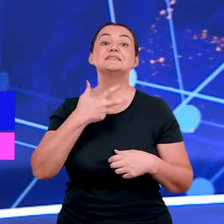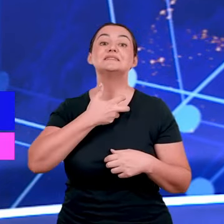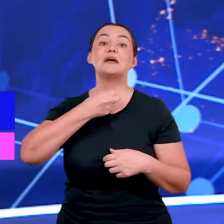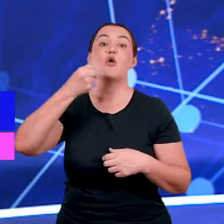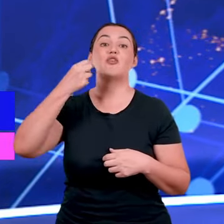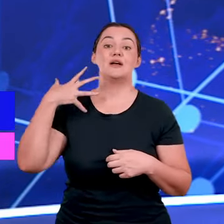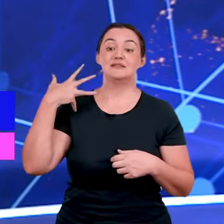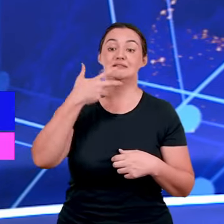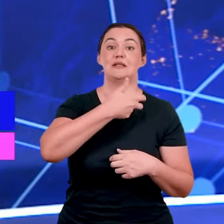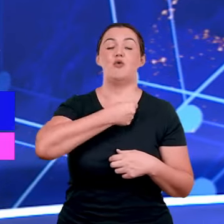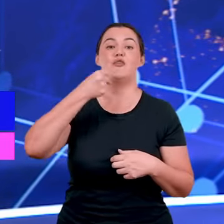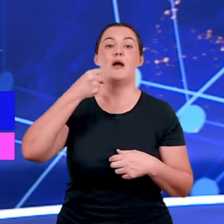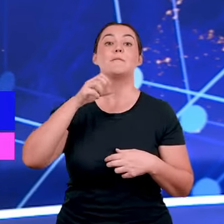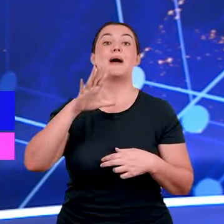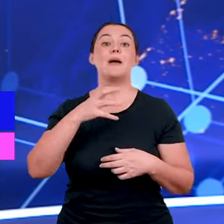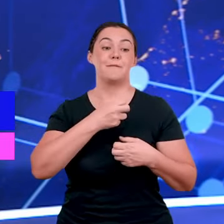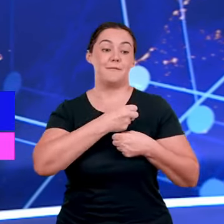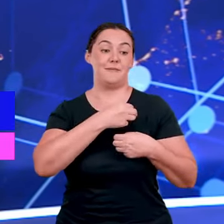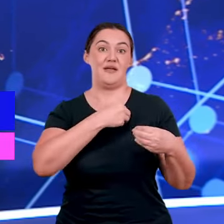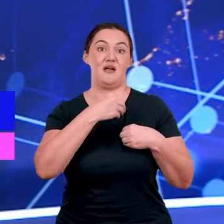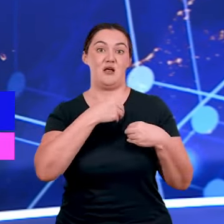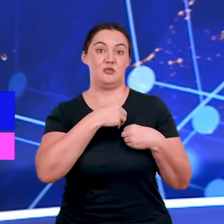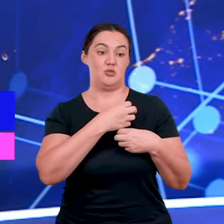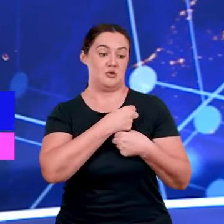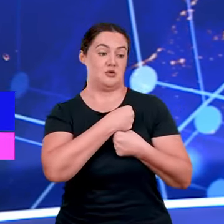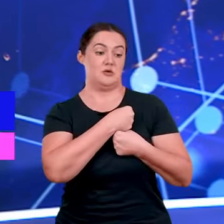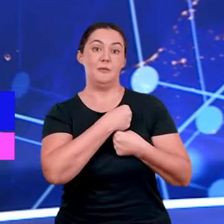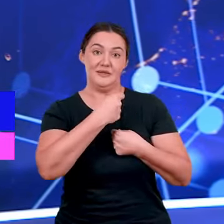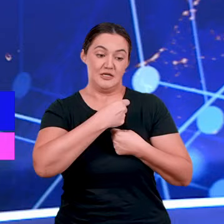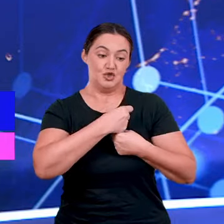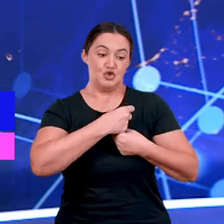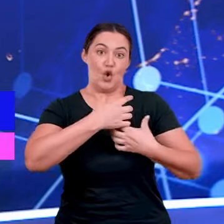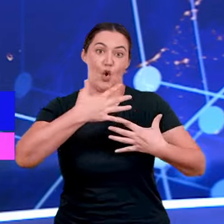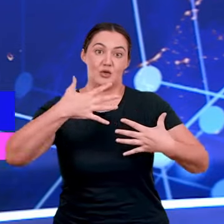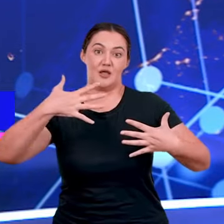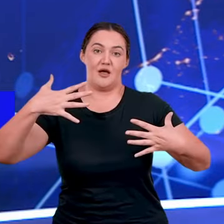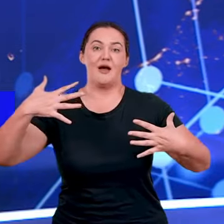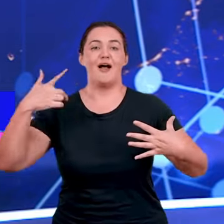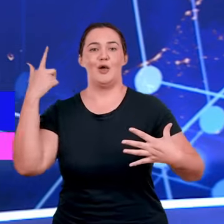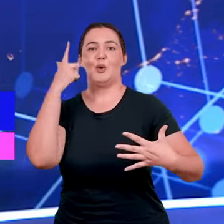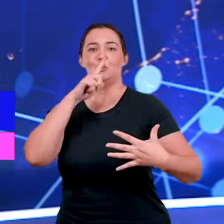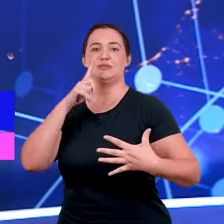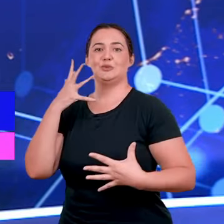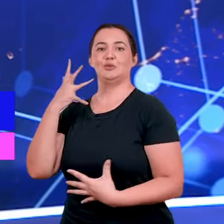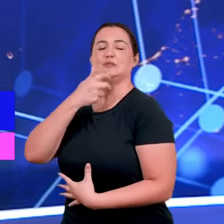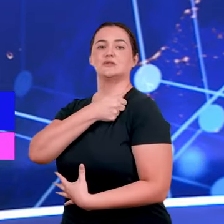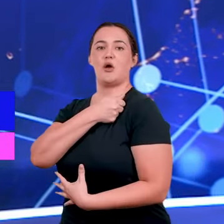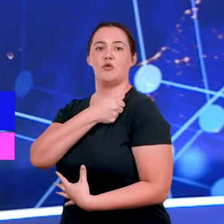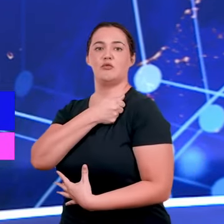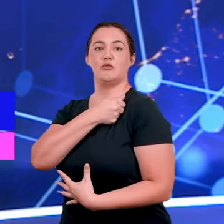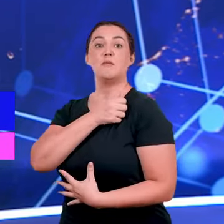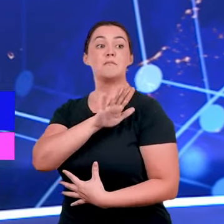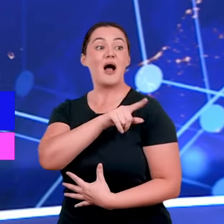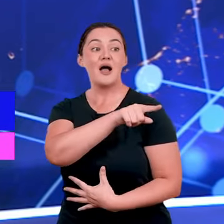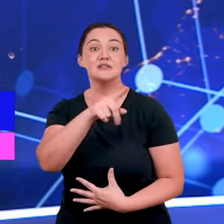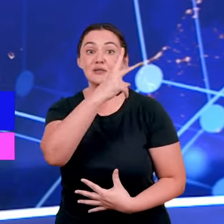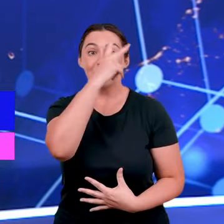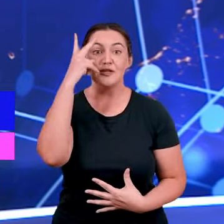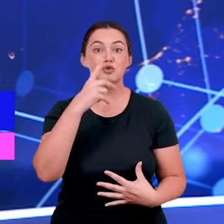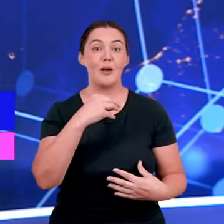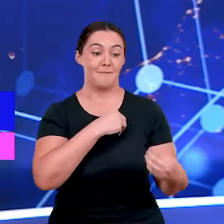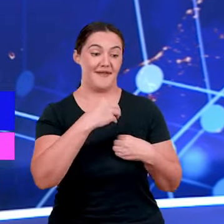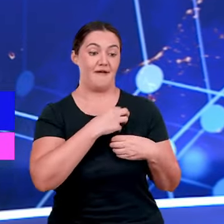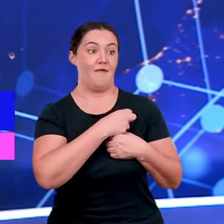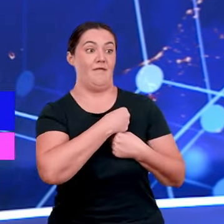ímpias, que não querem saber nada de Deus, que não querem viver de acordo com a vontade dele, que andam pelos seus próprios caminhos, suas paixões, suas inclinações. Deus não tem interesse,